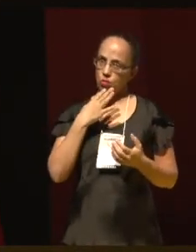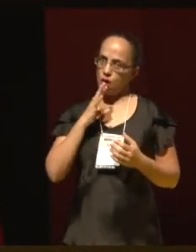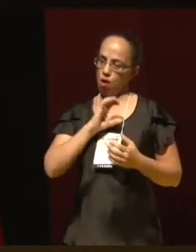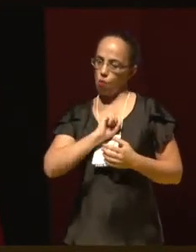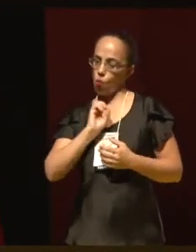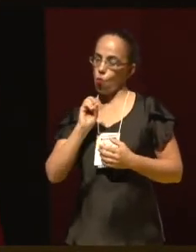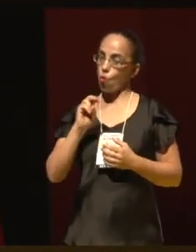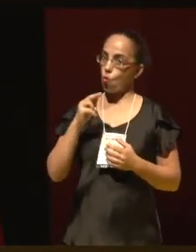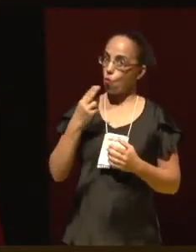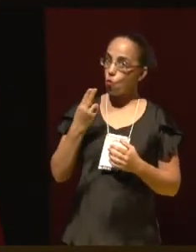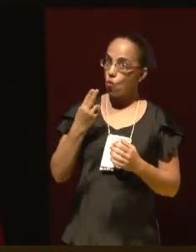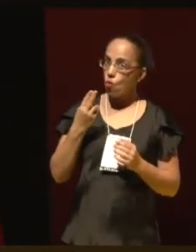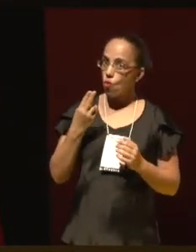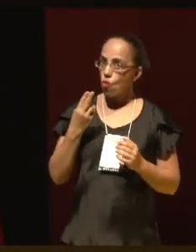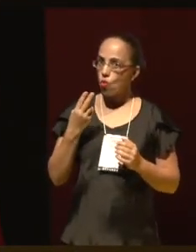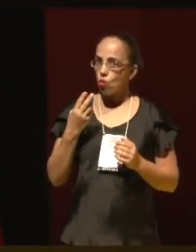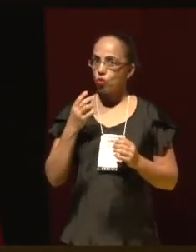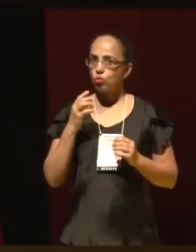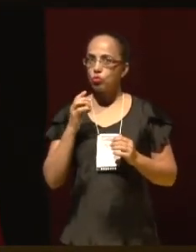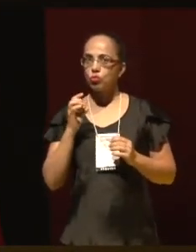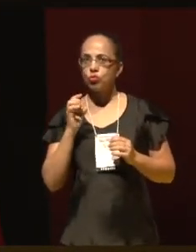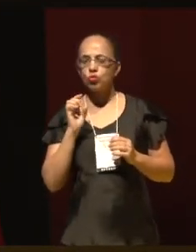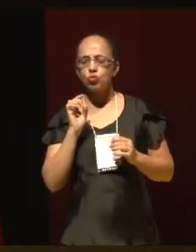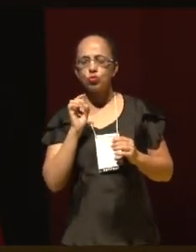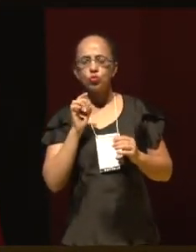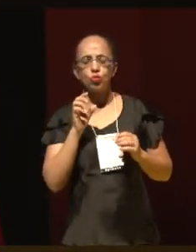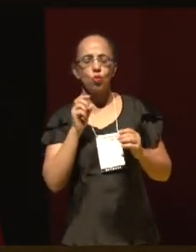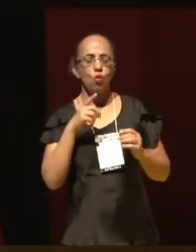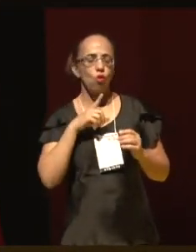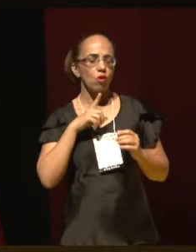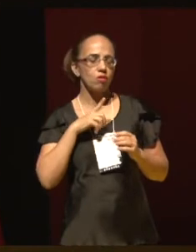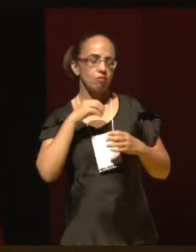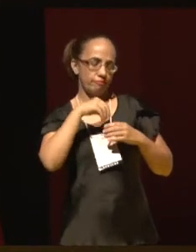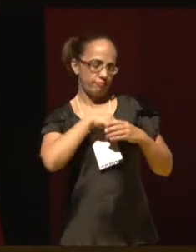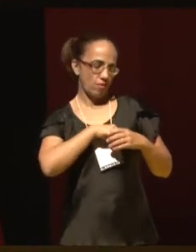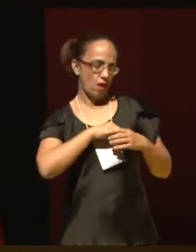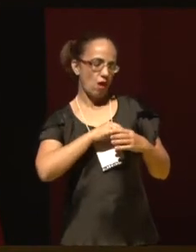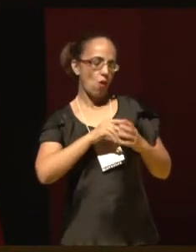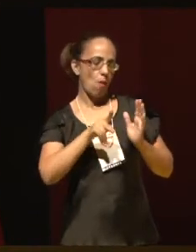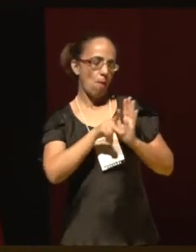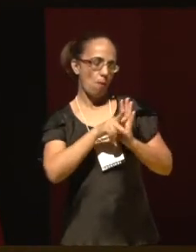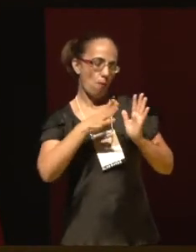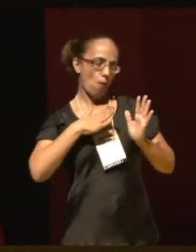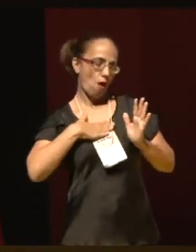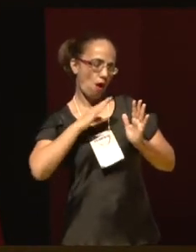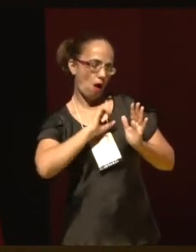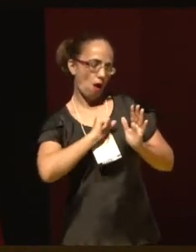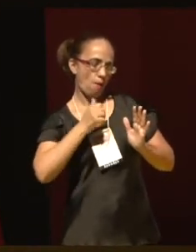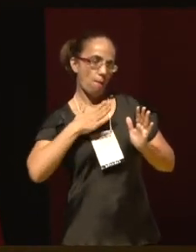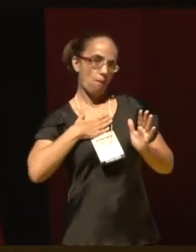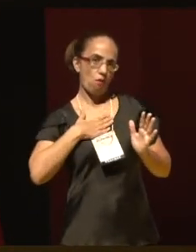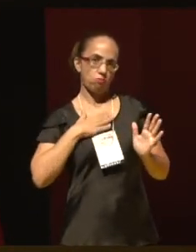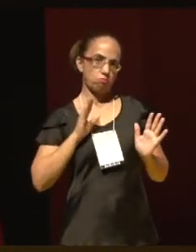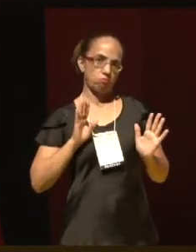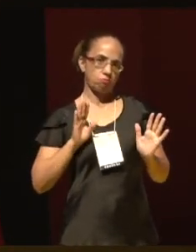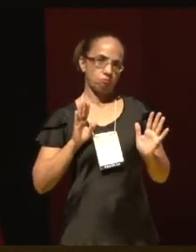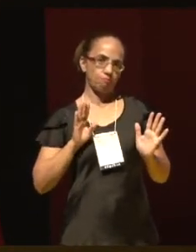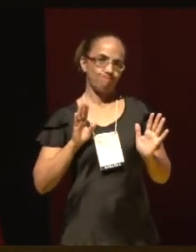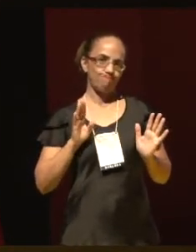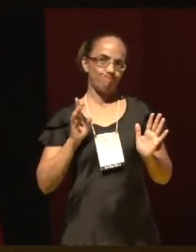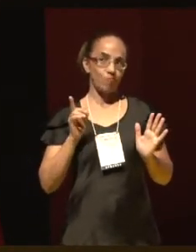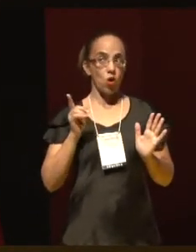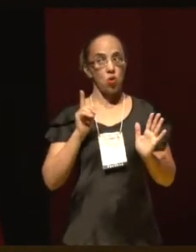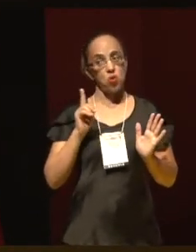está ainda em nossos corações um proto-amor? Não sou pessimista, mas eu sei que em